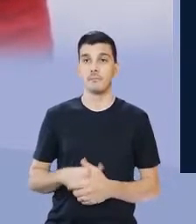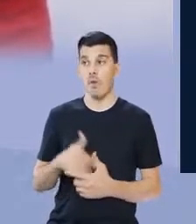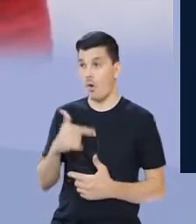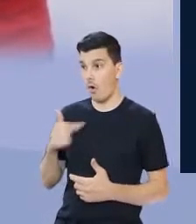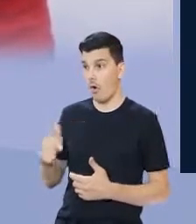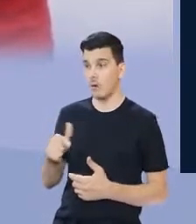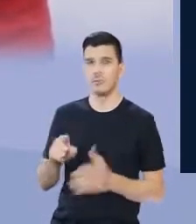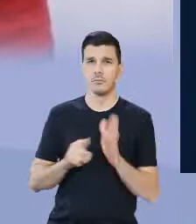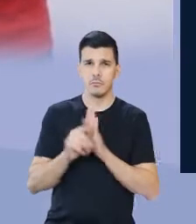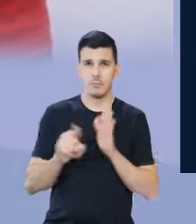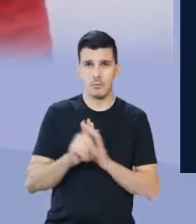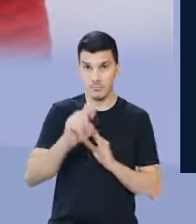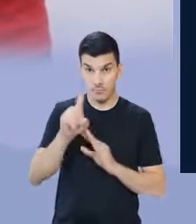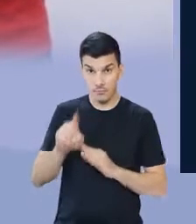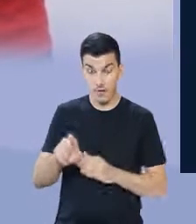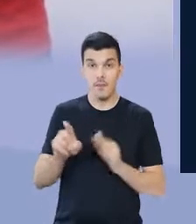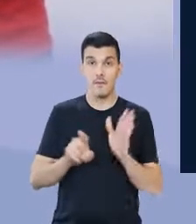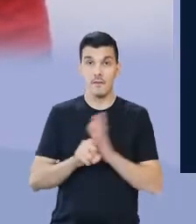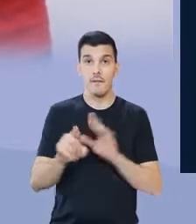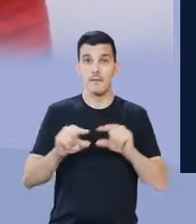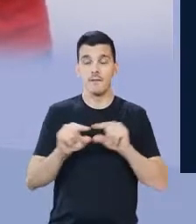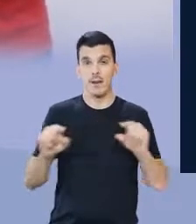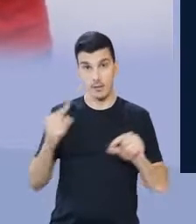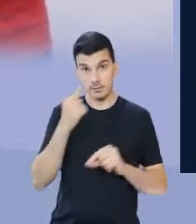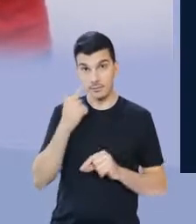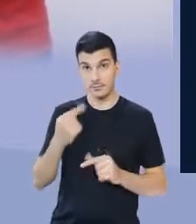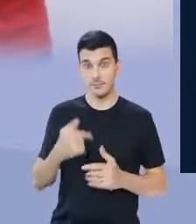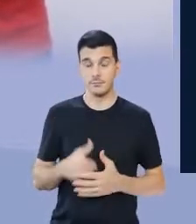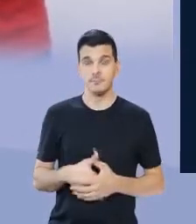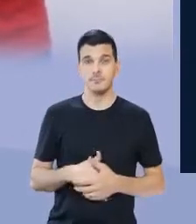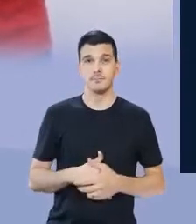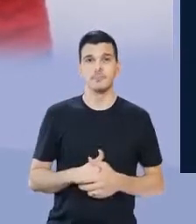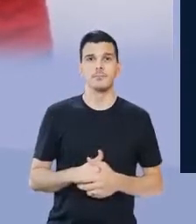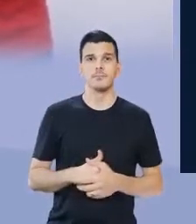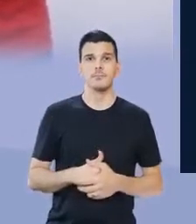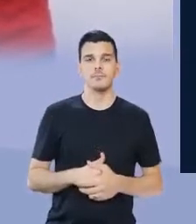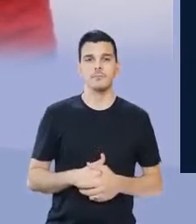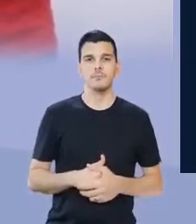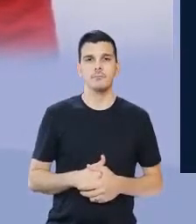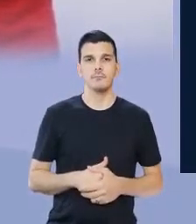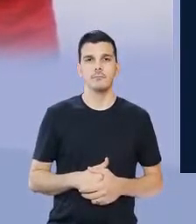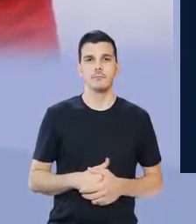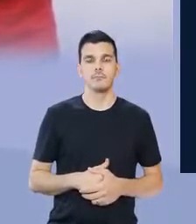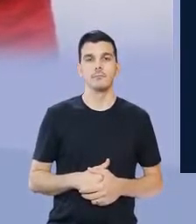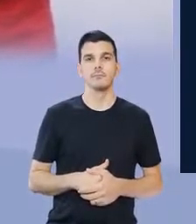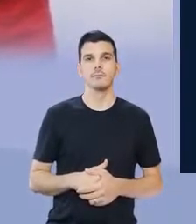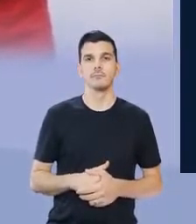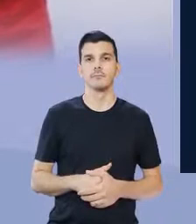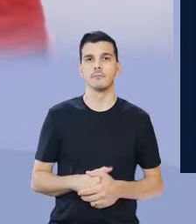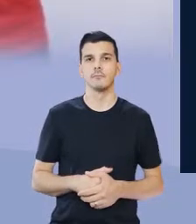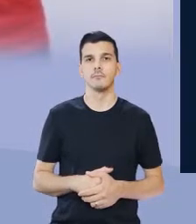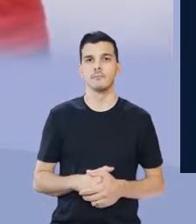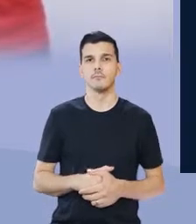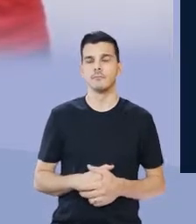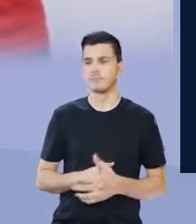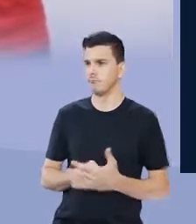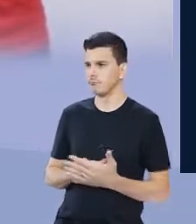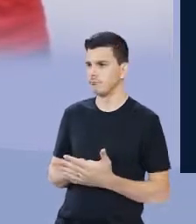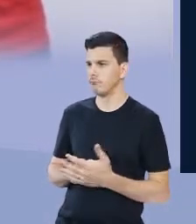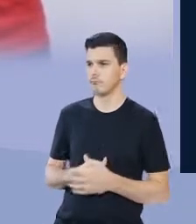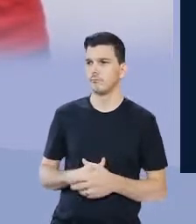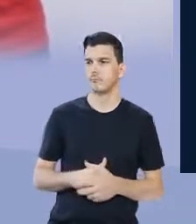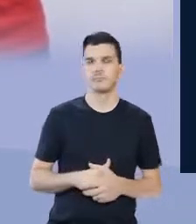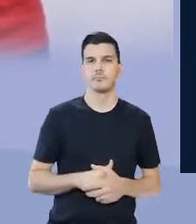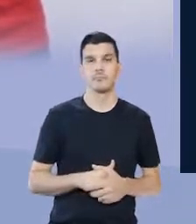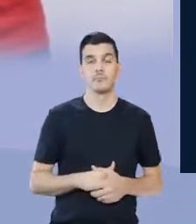da frase. The death rate rose 33%. Então, ó, the death rate rose. O verbo